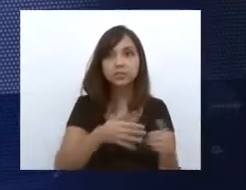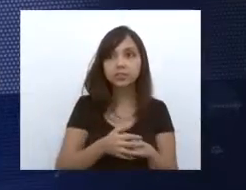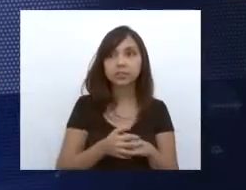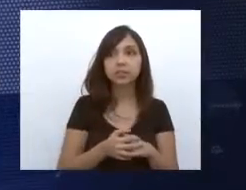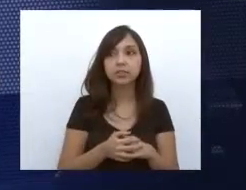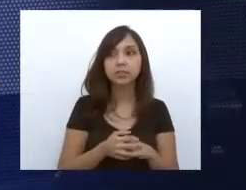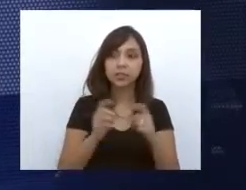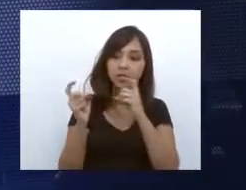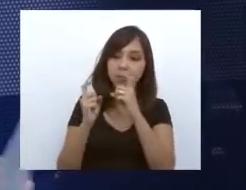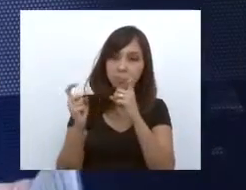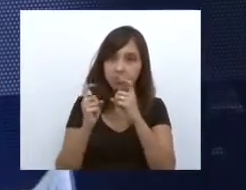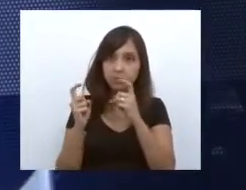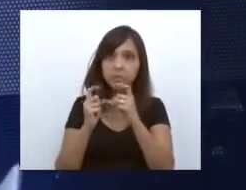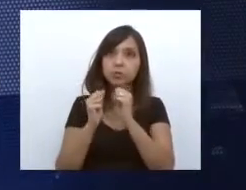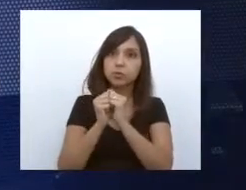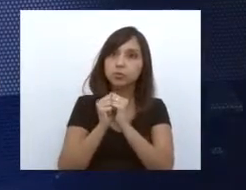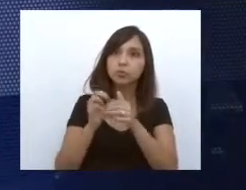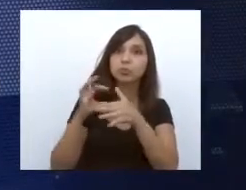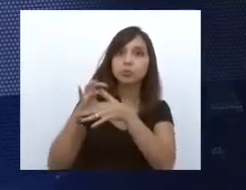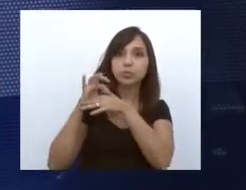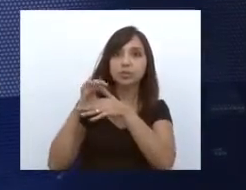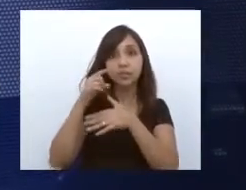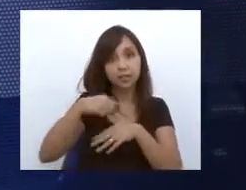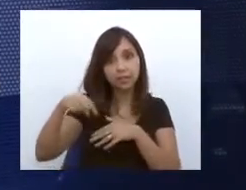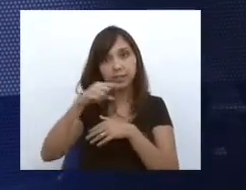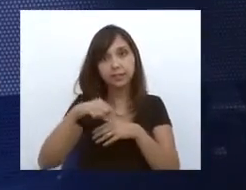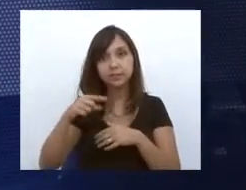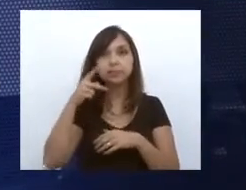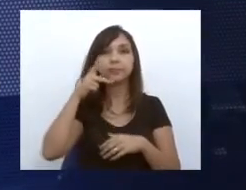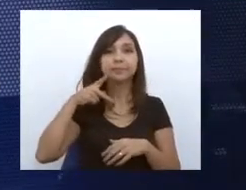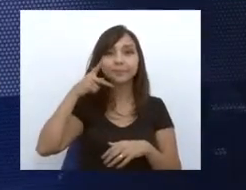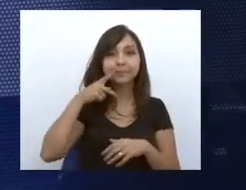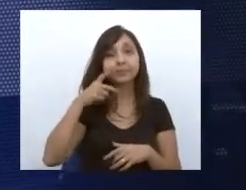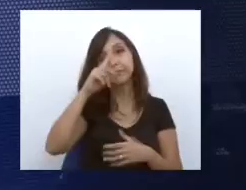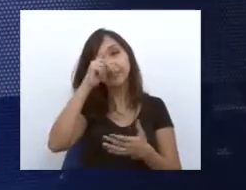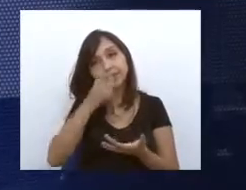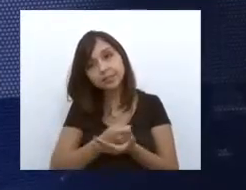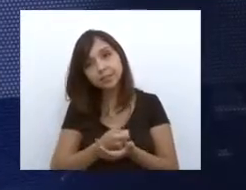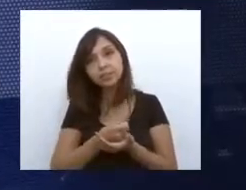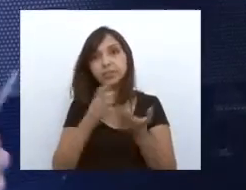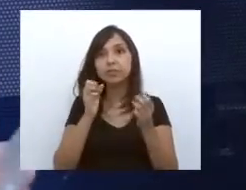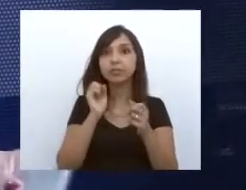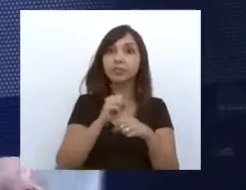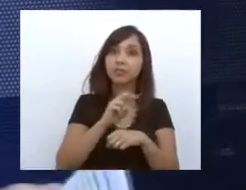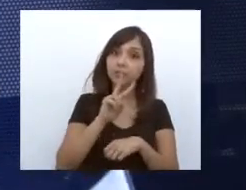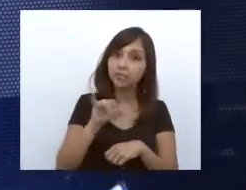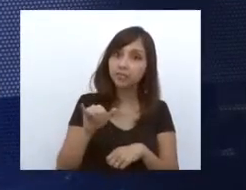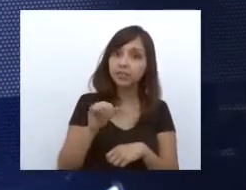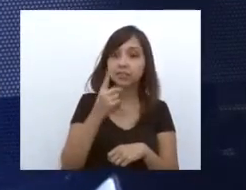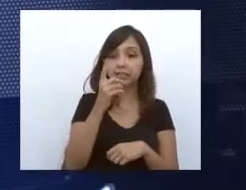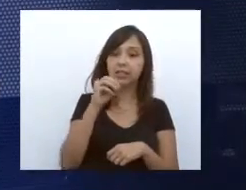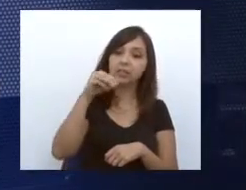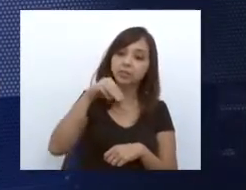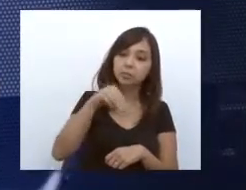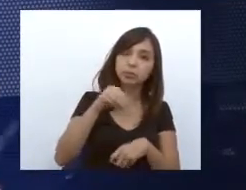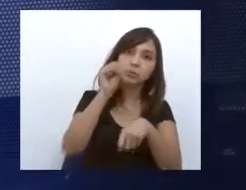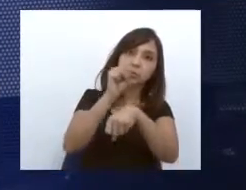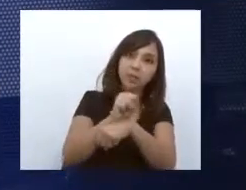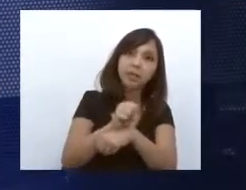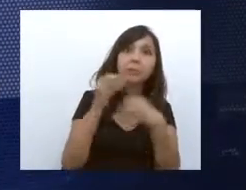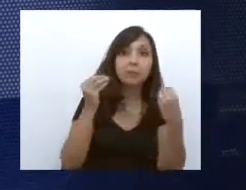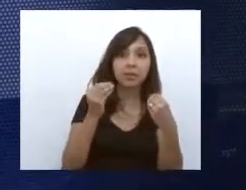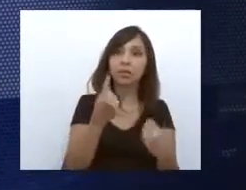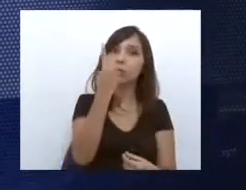Ele se reuniu com as lideranças dos partidos para decidir se vai suspender a sessão por 10 minutos para